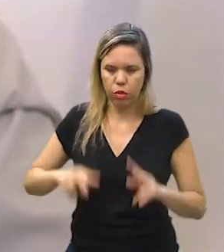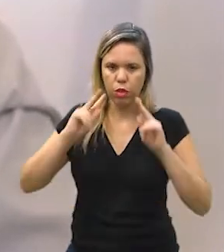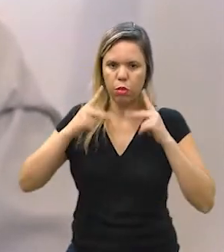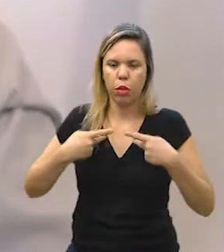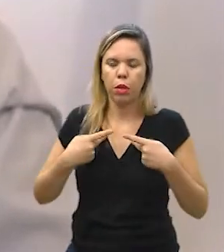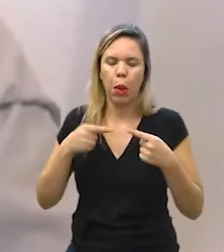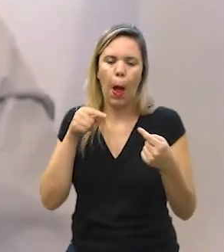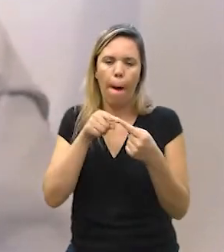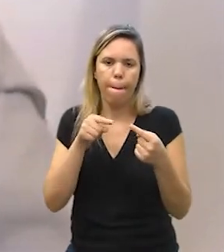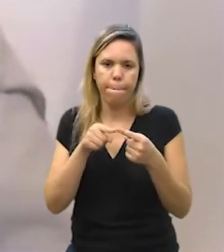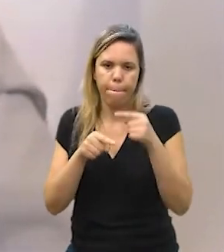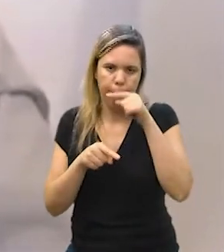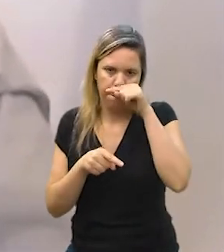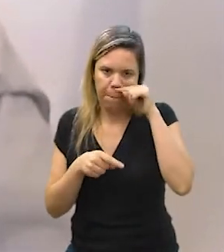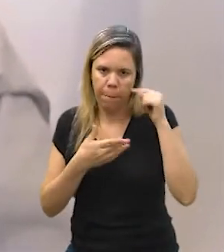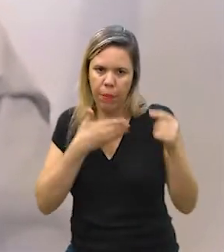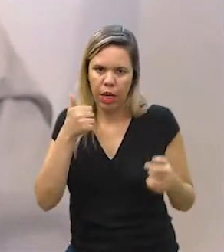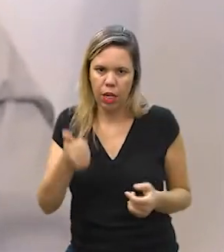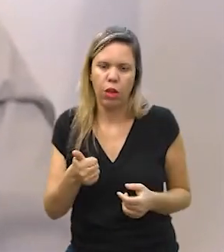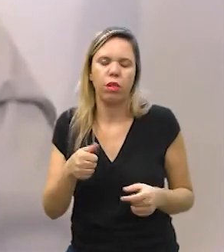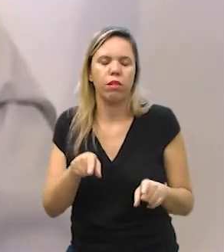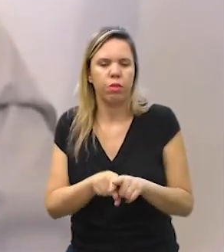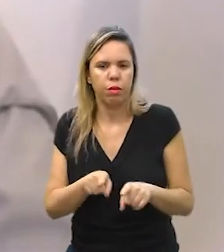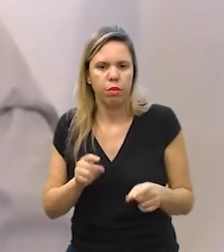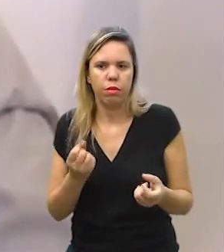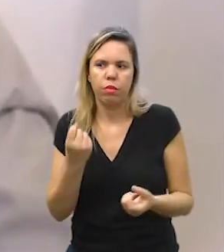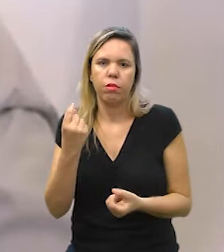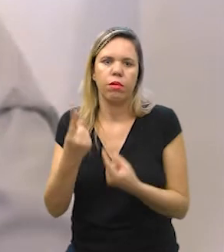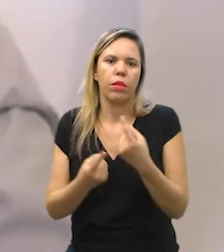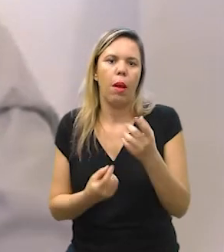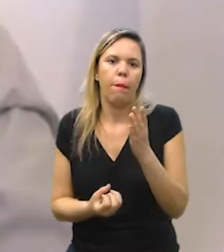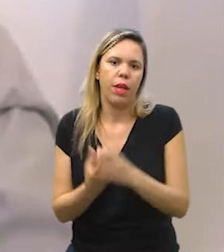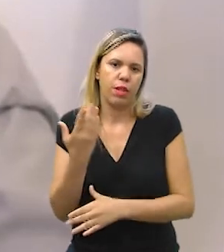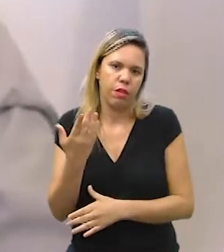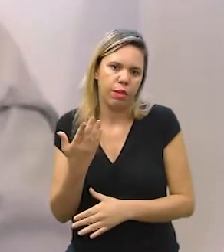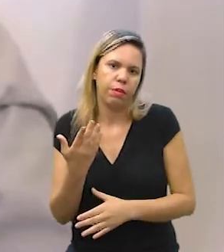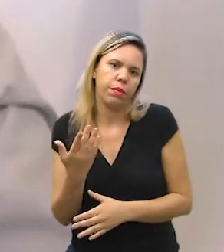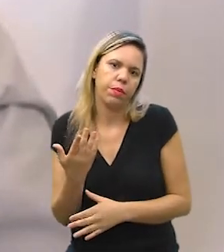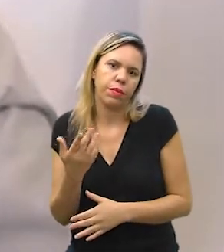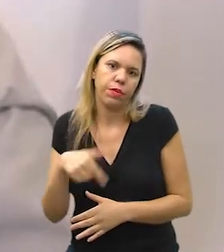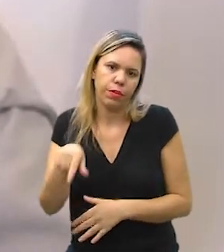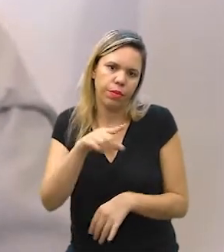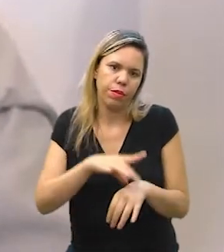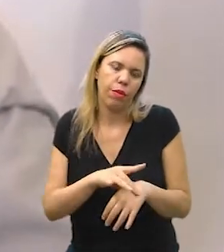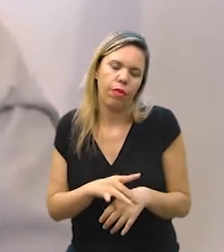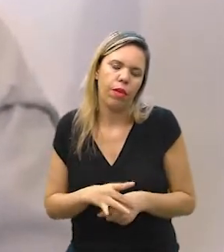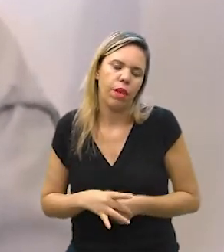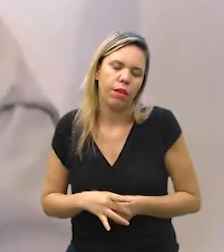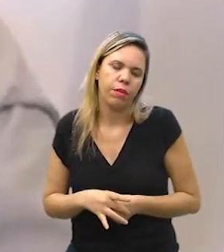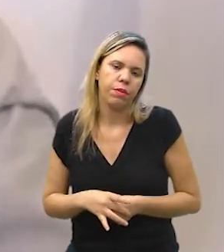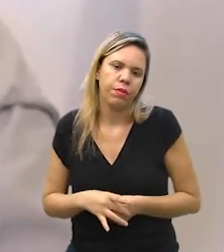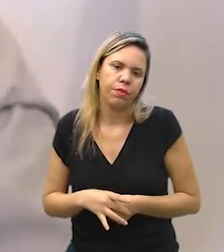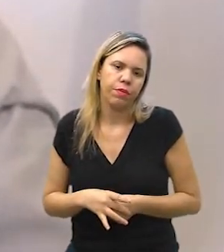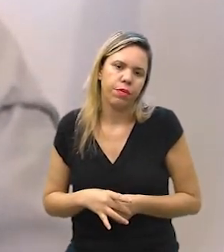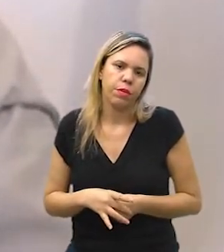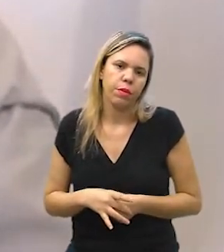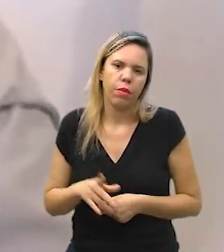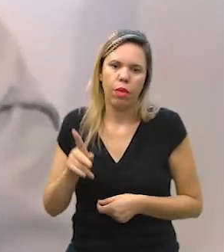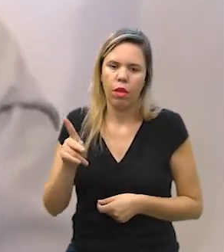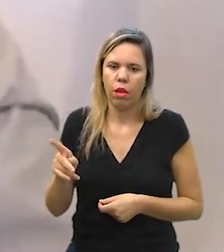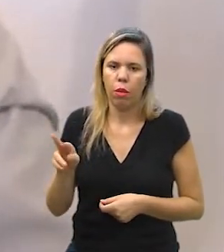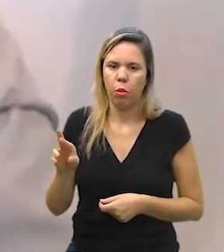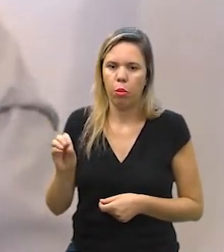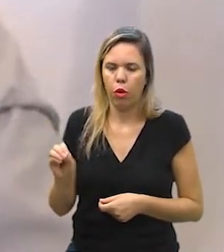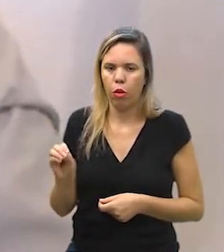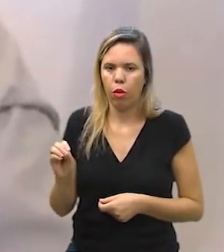tanto à melhora, quanto eventualmente ao aparecimento dessas doenças. Então, os probióticos são